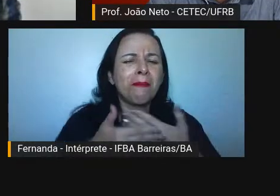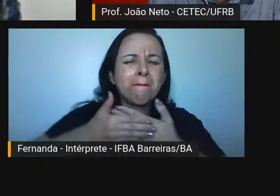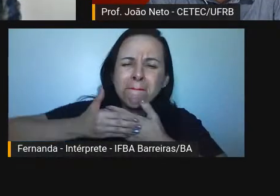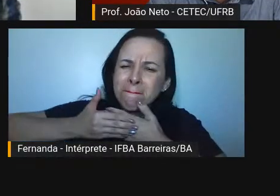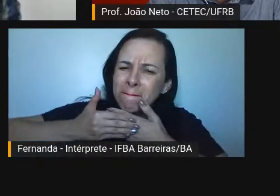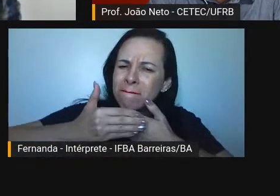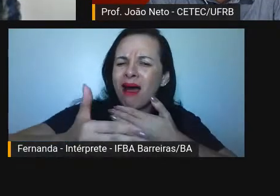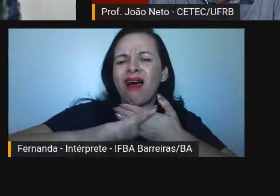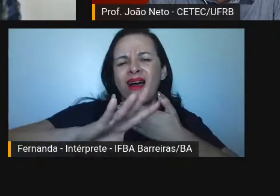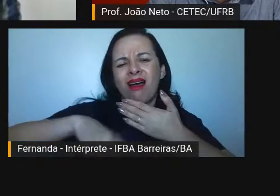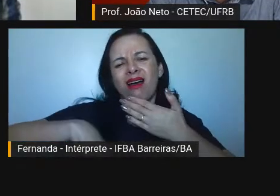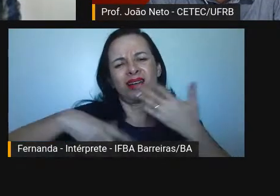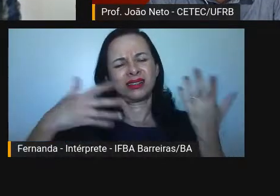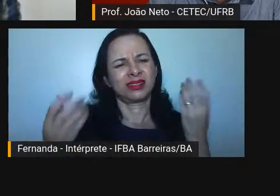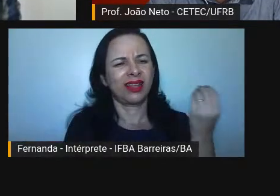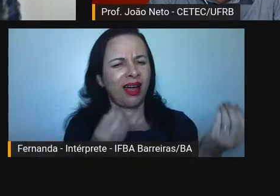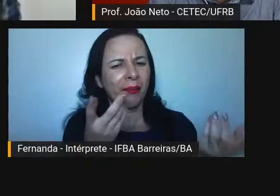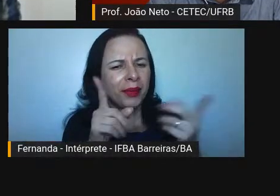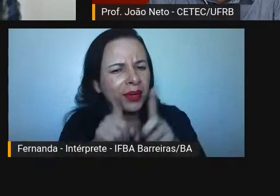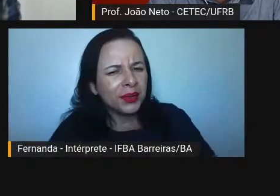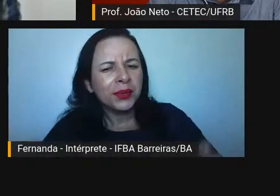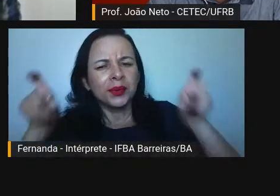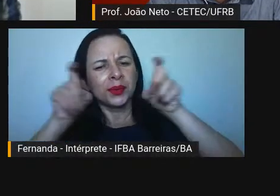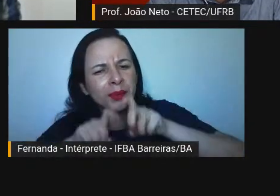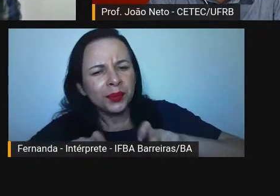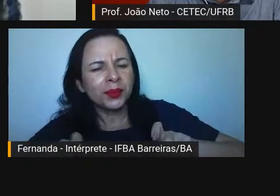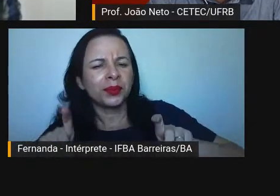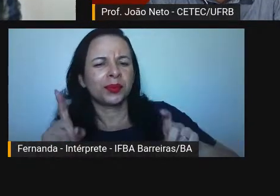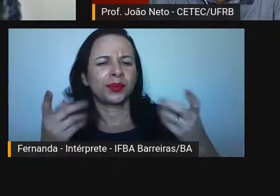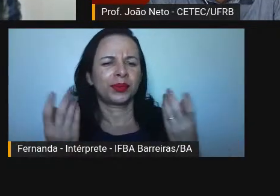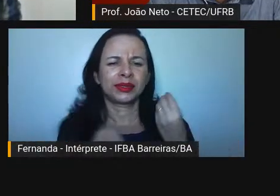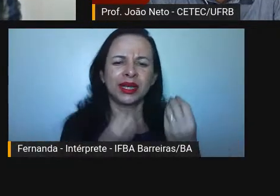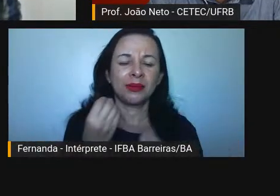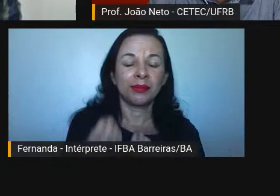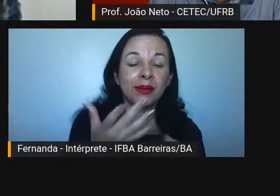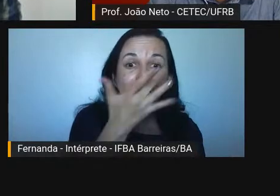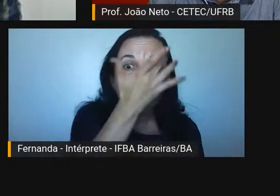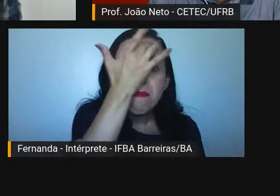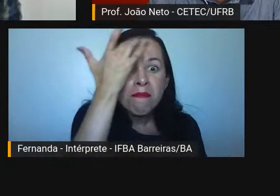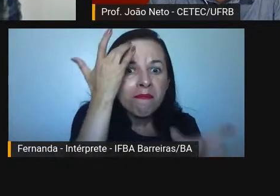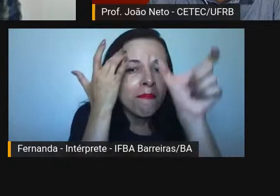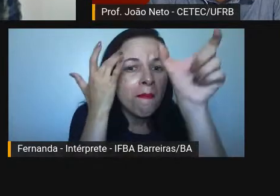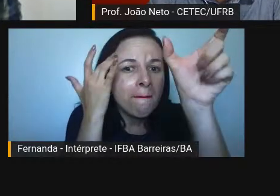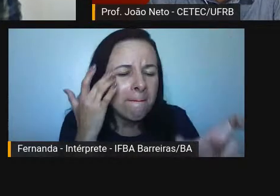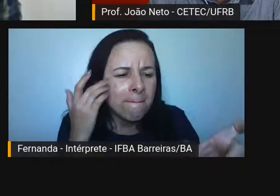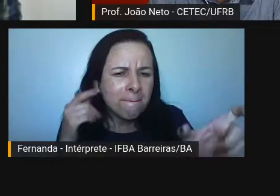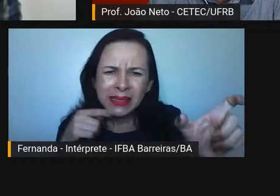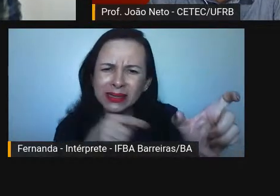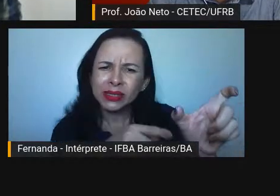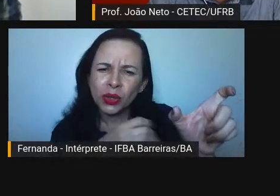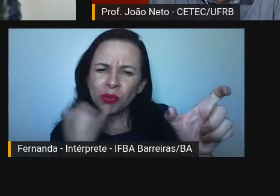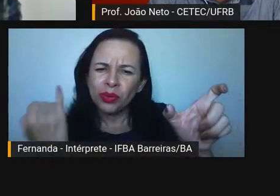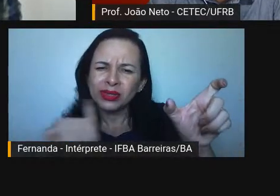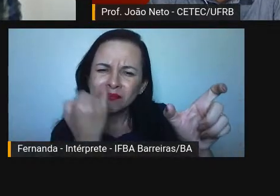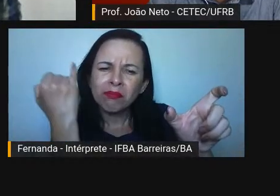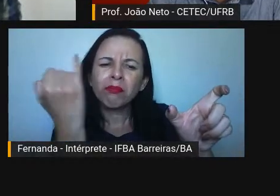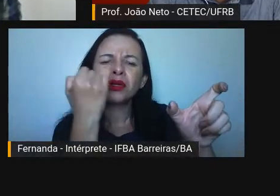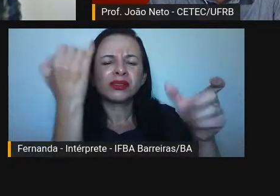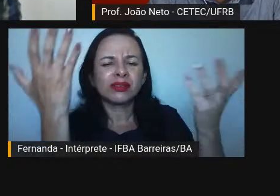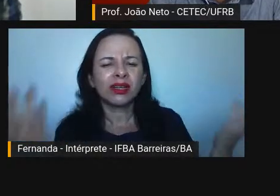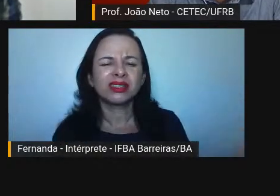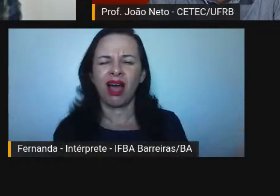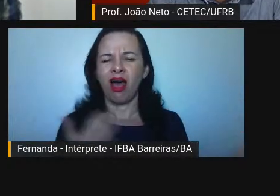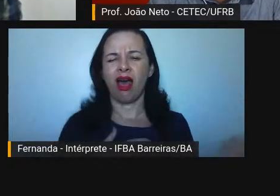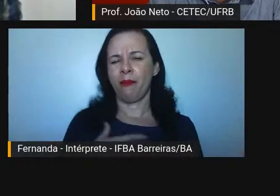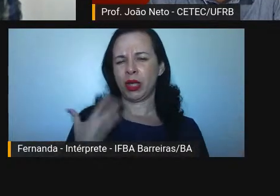pessoas né Eu percebo como a gente ainda tá muito atrasado em relação a isso porque me senti a melhor impotente a voz do esporte estamos à